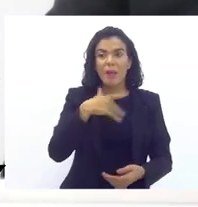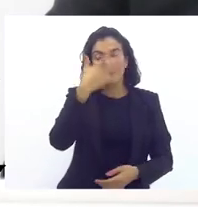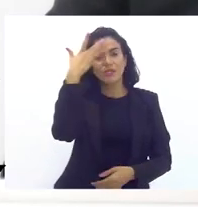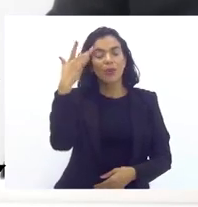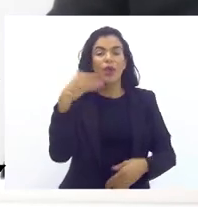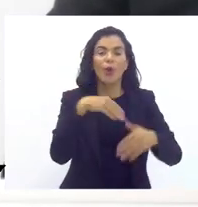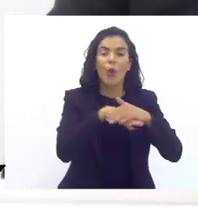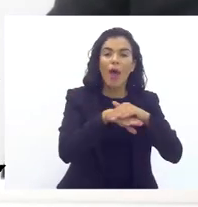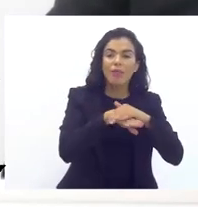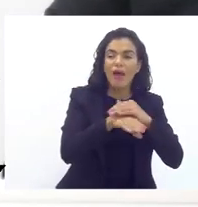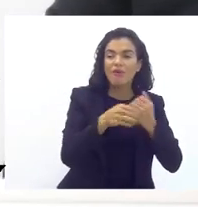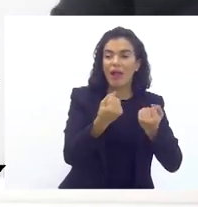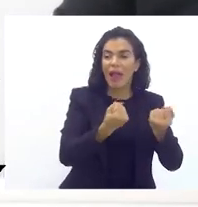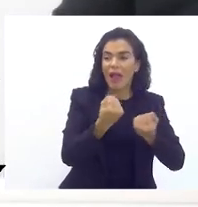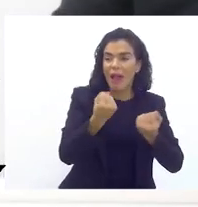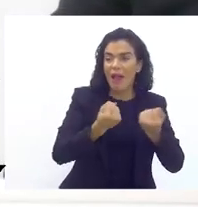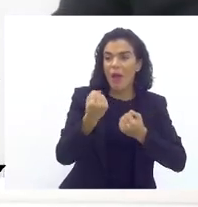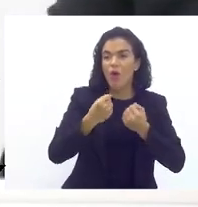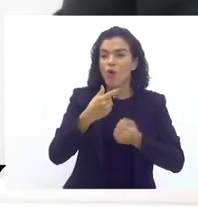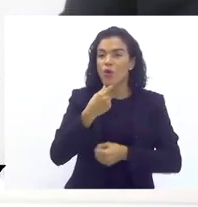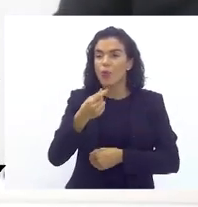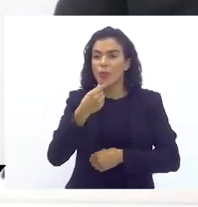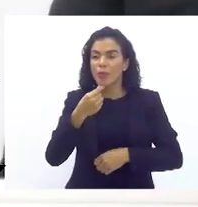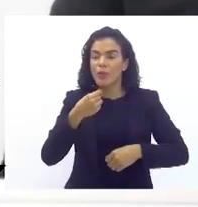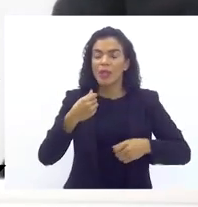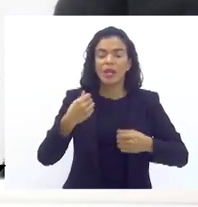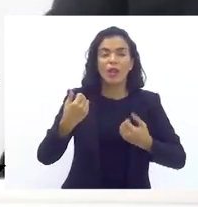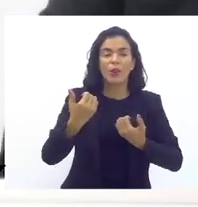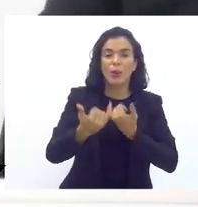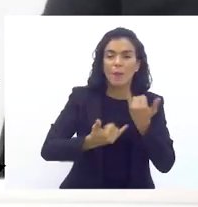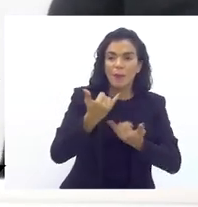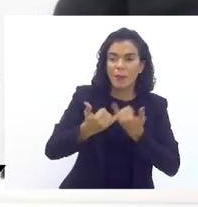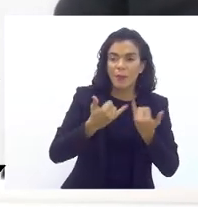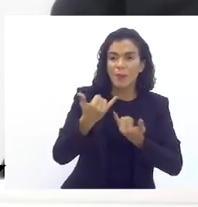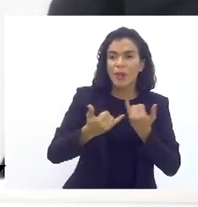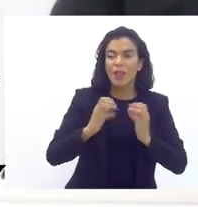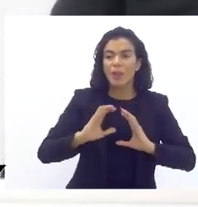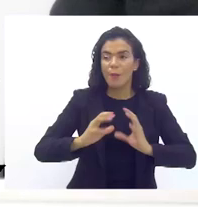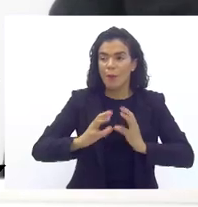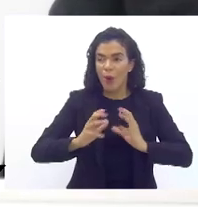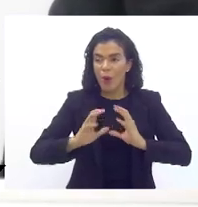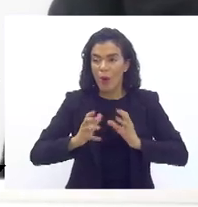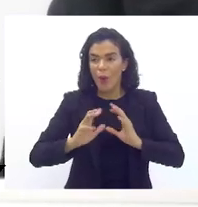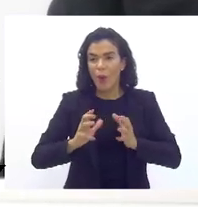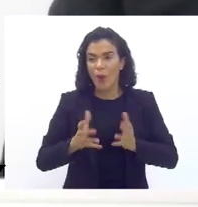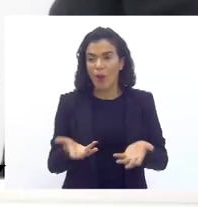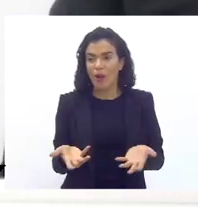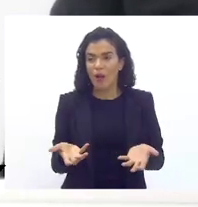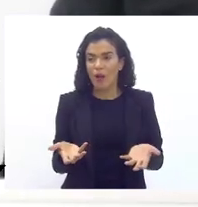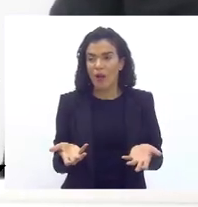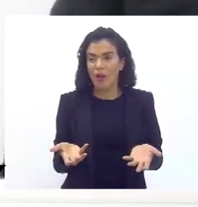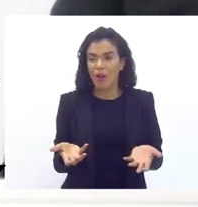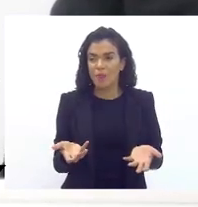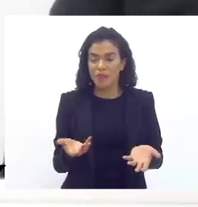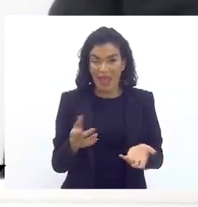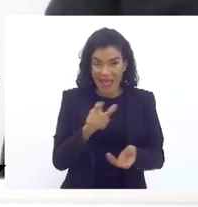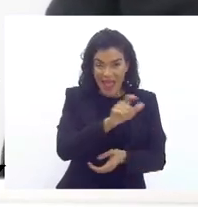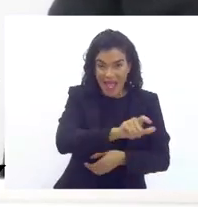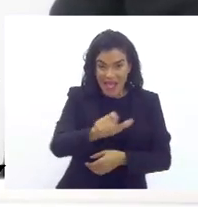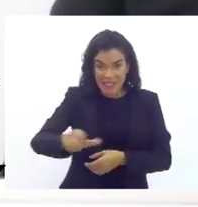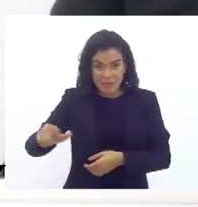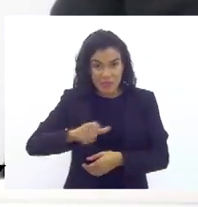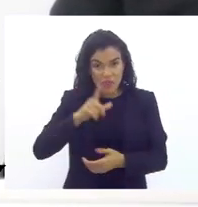carro pessoas que eu vejo circulando pelas ruas Os meninos que jogam bola ali na praça odilo na Áurea essas pessoas